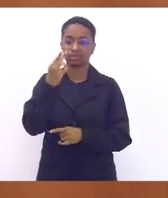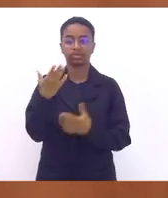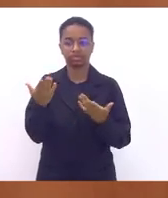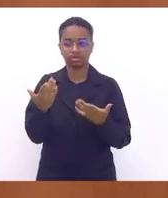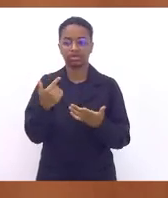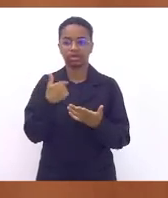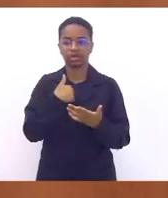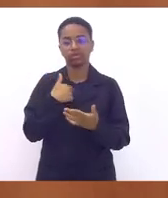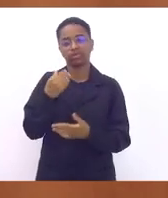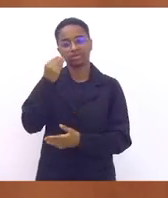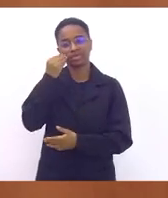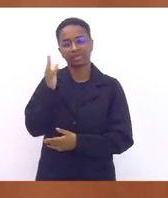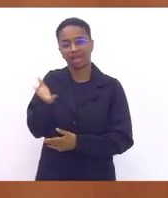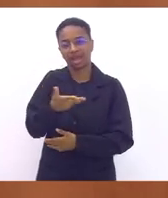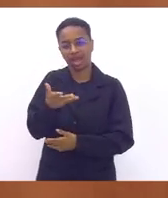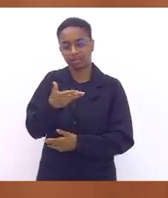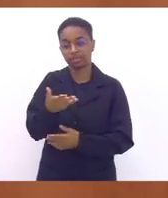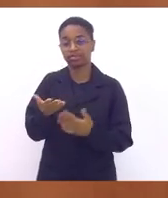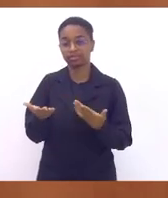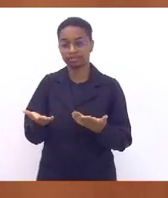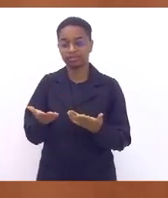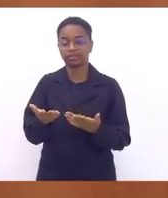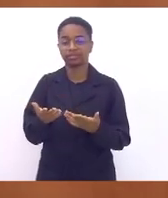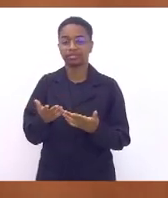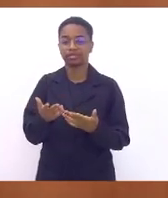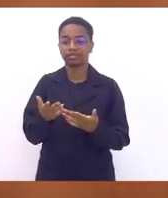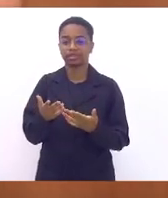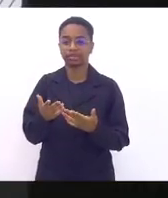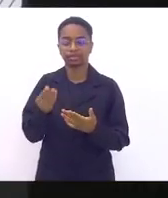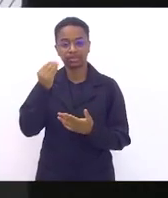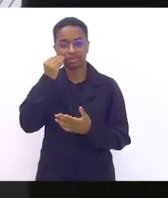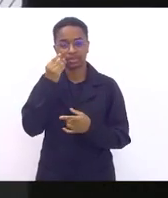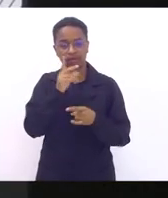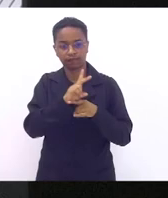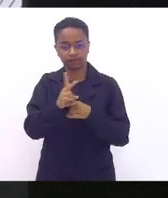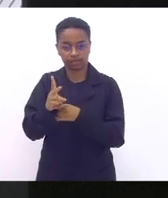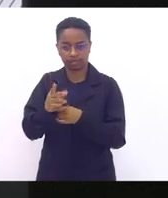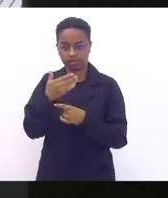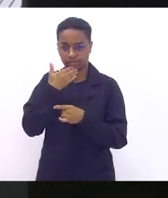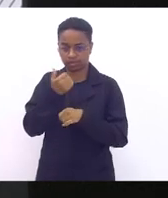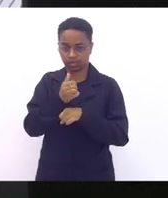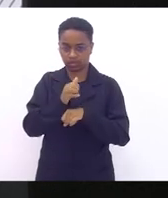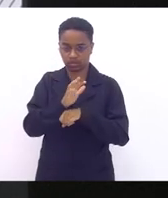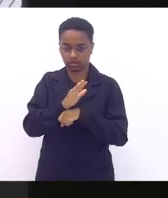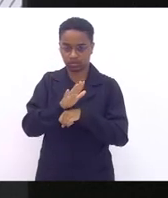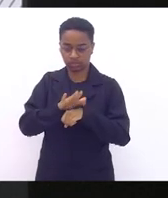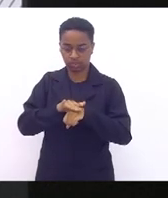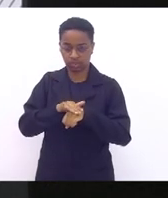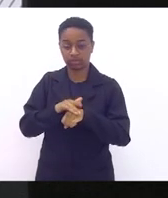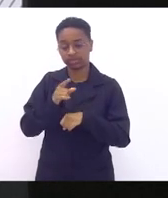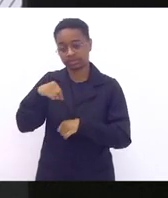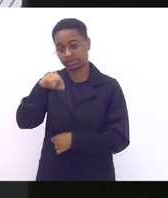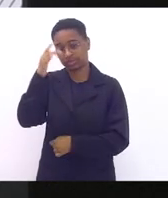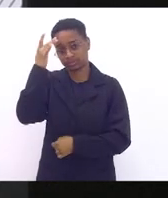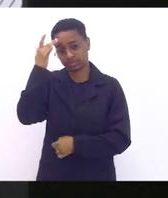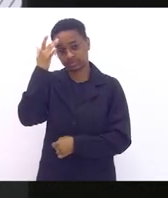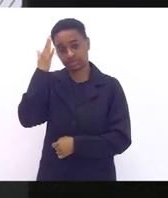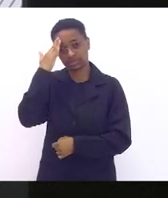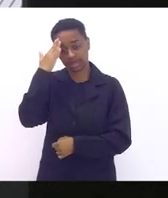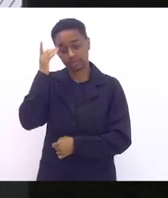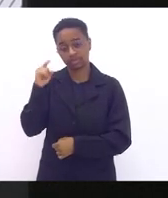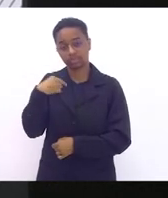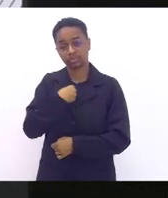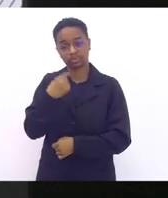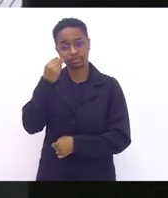mandando eu andar mais rápido ainda. Então, o fortalecimento da vigilância epidemiológica, eu acho que todo mundo sabe disso, a gente está tentando